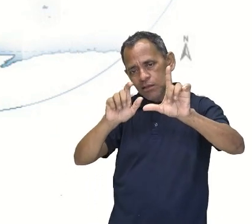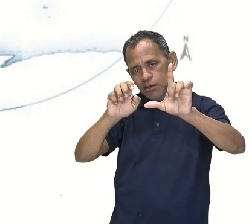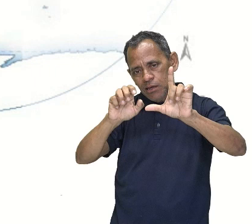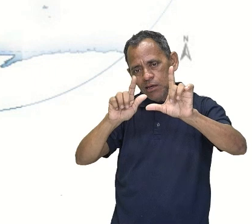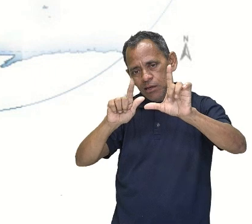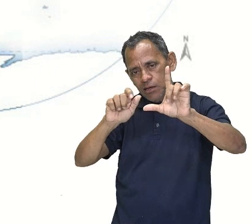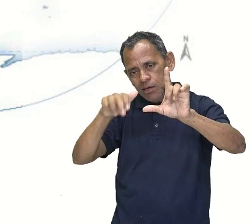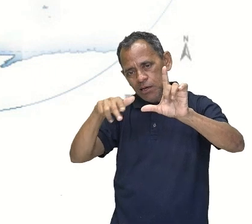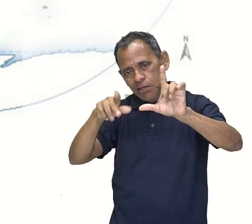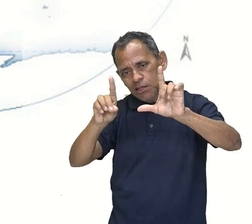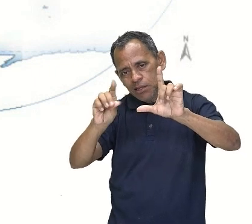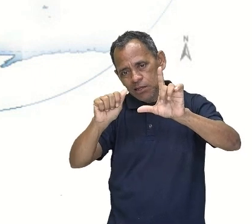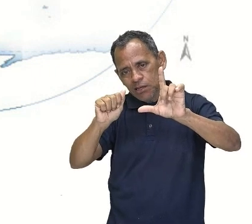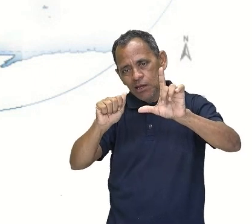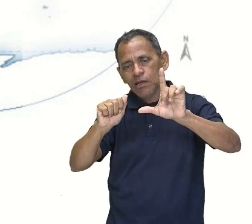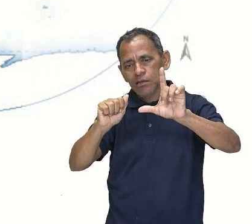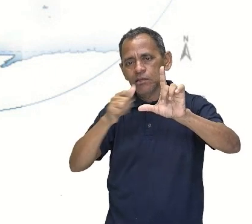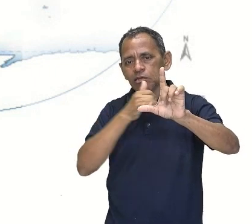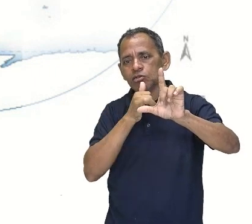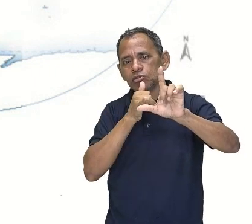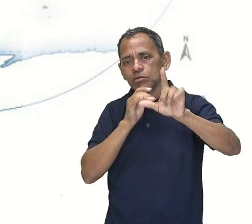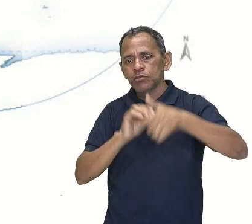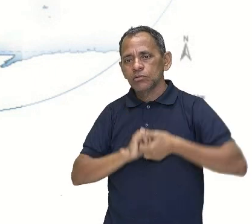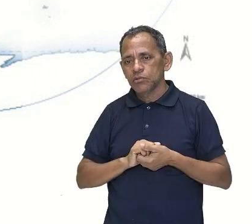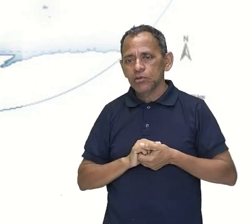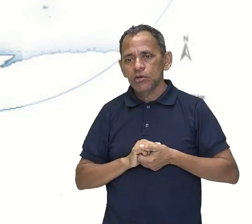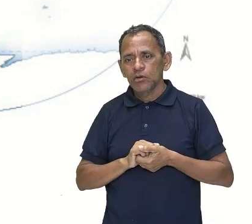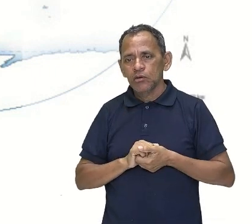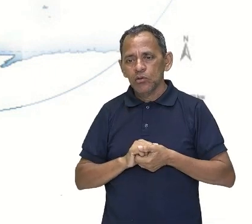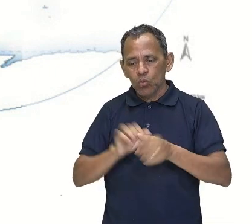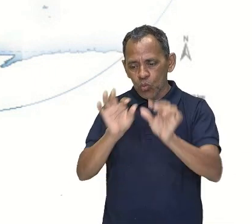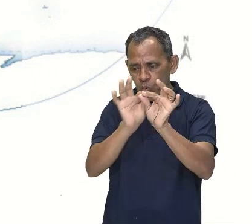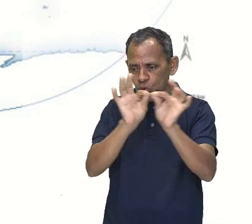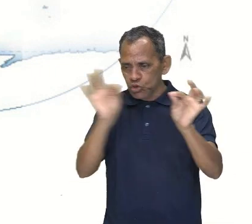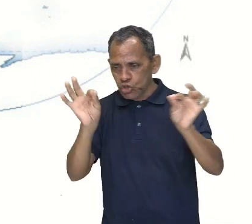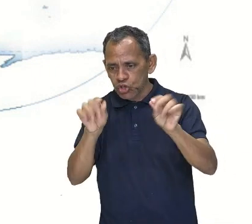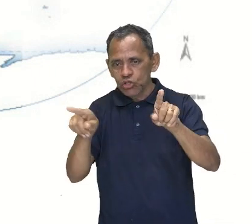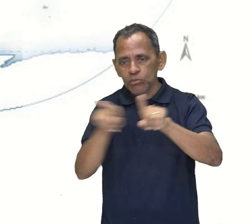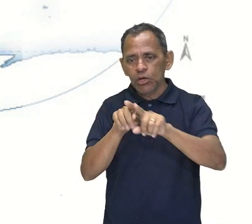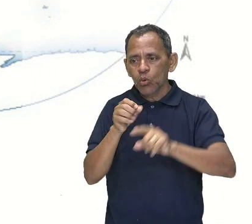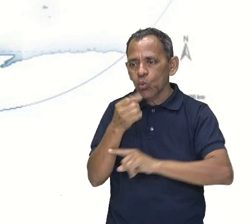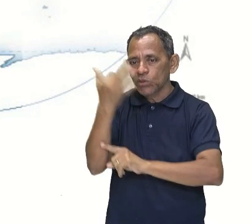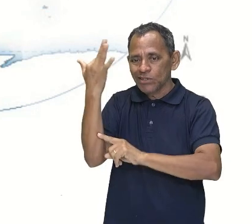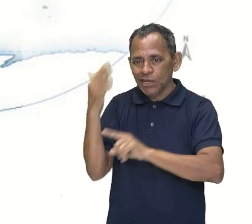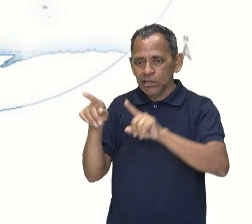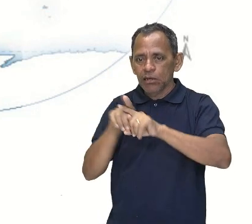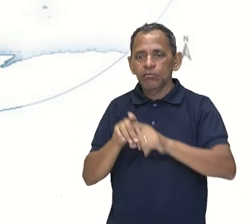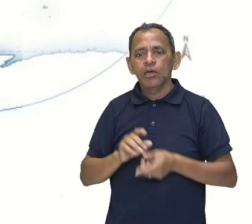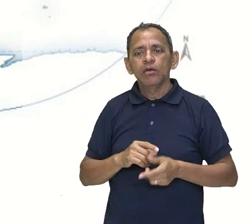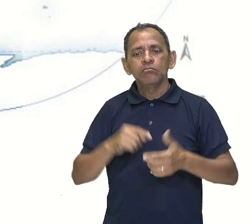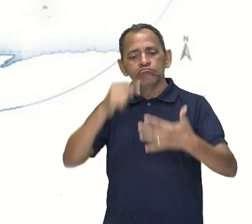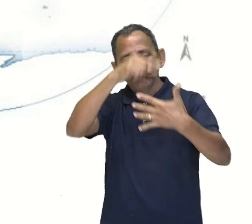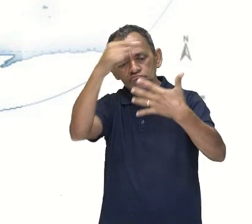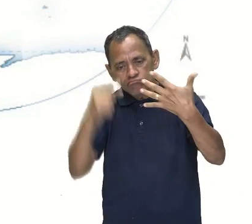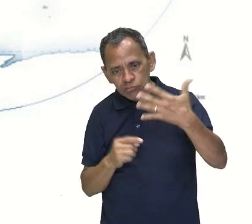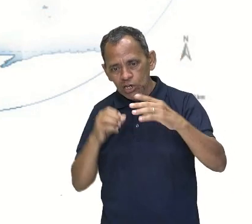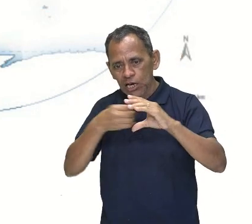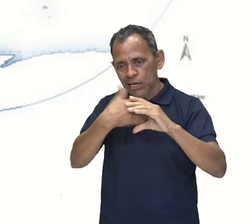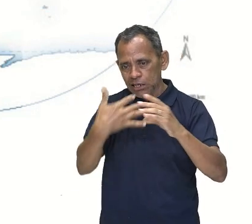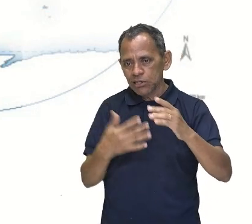do nosso mapa, pode ser também linhas contínuas, pode ser linhas pontilhadas, dentre outras formas. Nesse caso